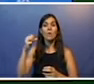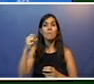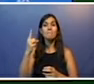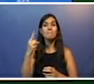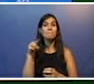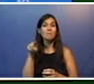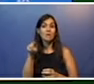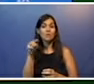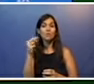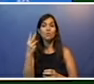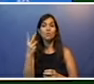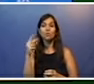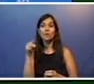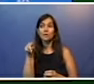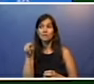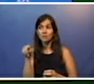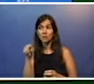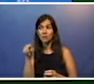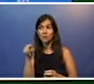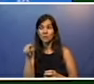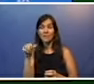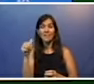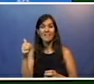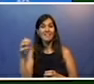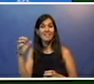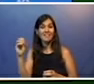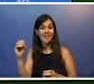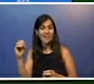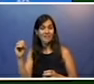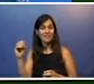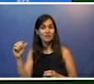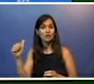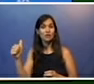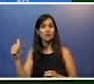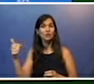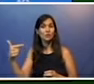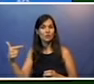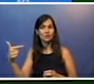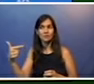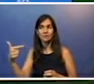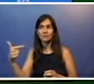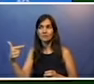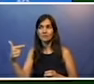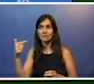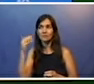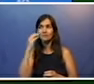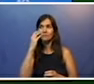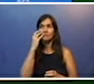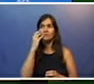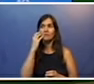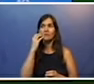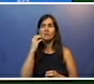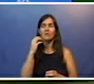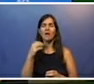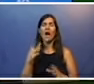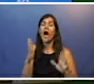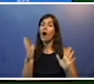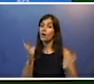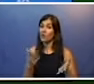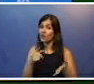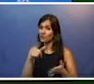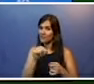10, 2010, 11, 12. Então, esse ano é 2012, certo? Agora vamos para o exercício